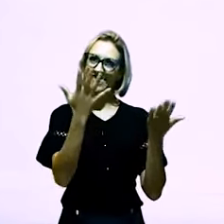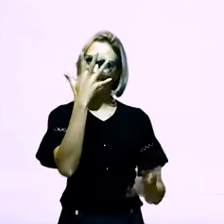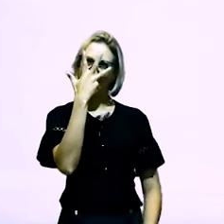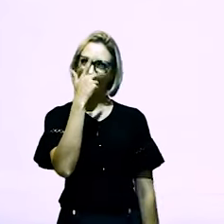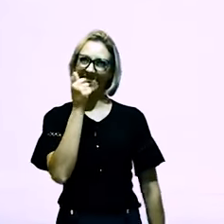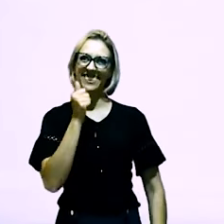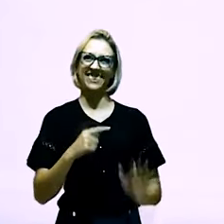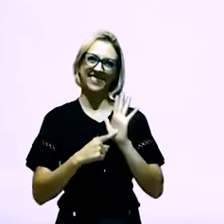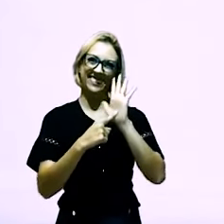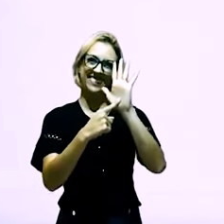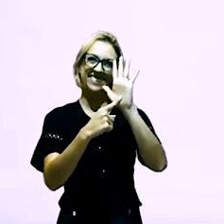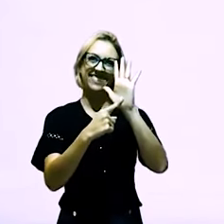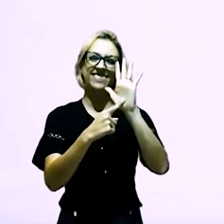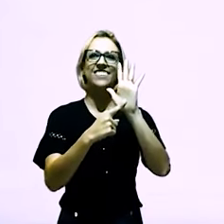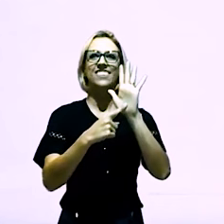celular.